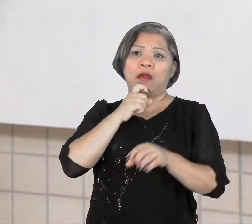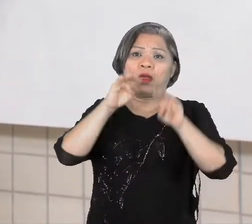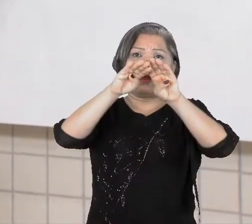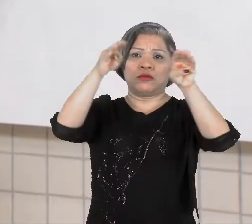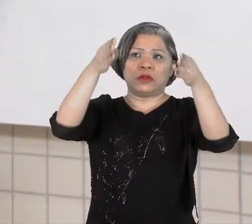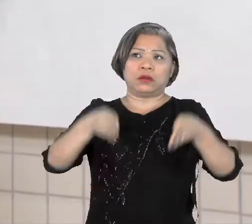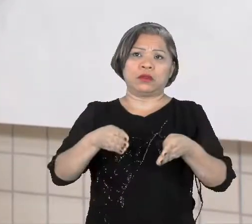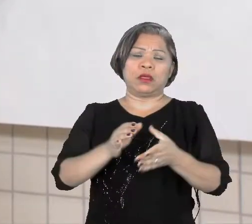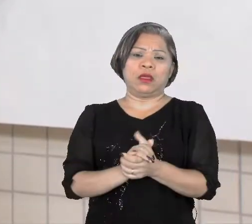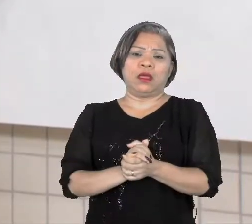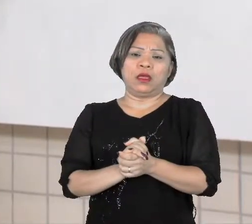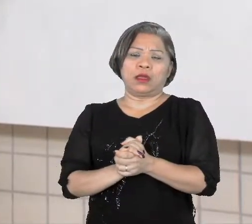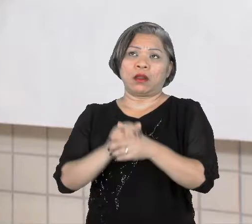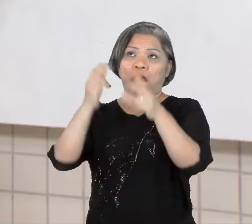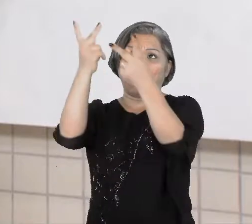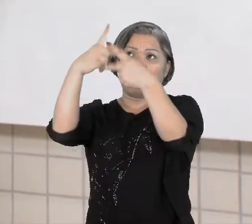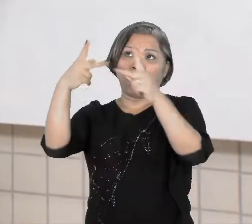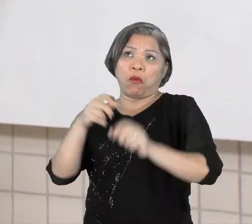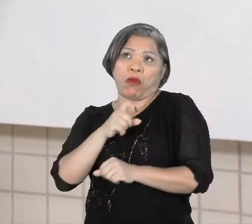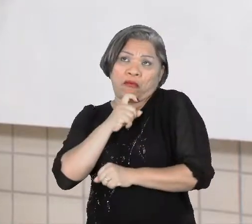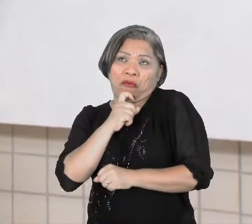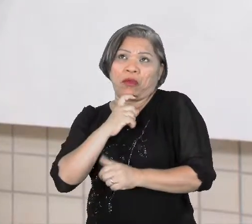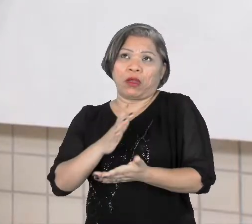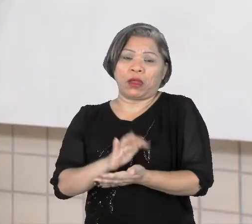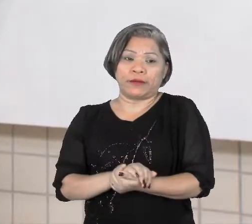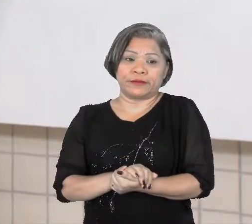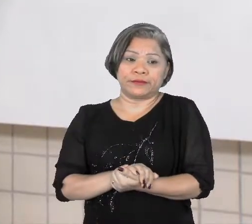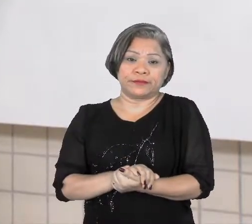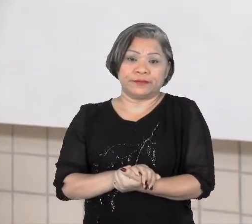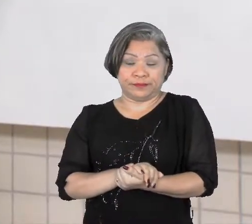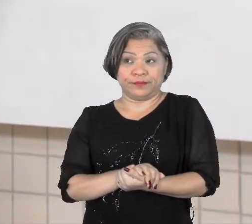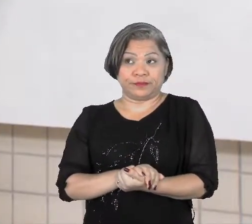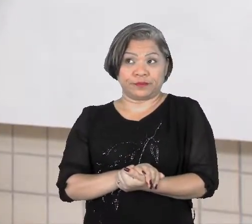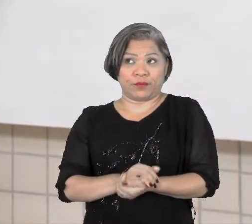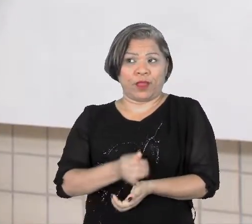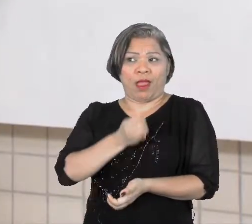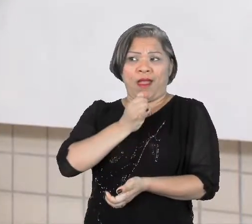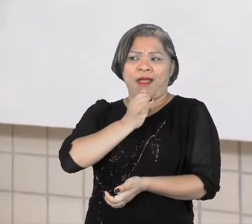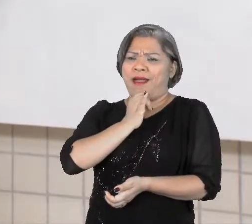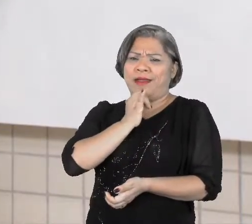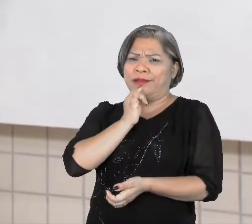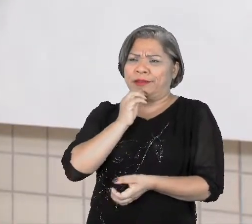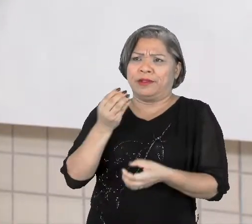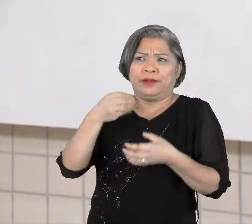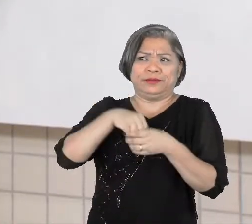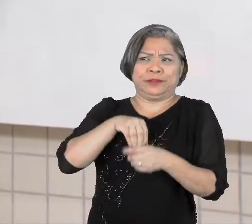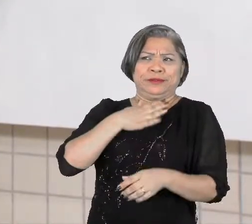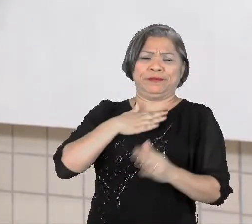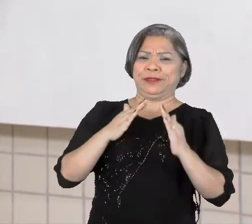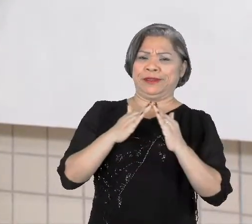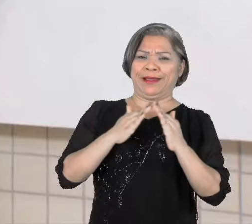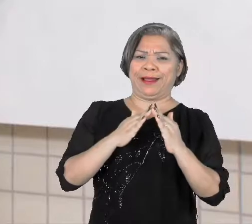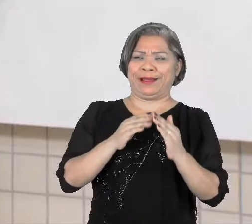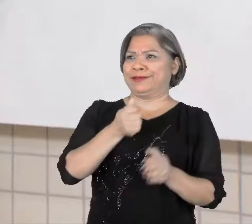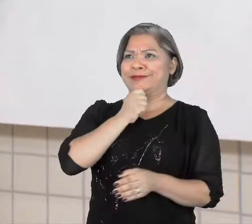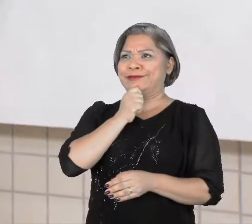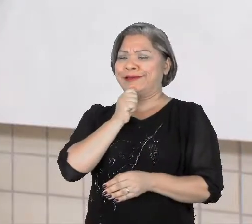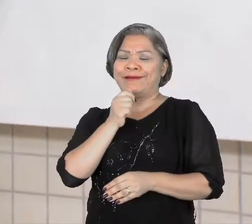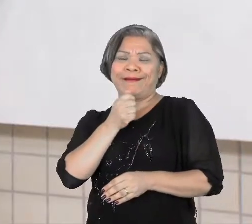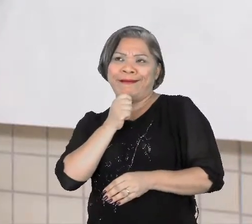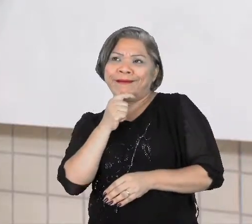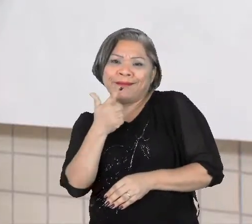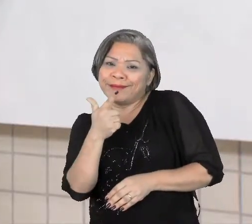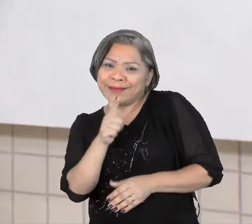ar-condicionado. Bem, essa não é uma realidade que faz parte da minha casa. Ainda não, eu quero fazer tudo isso um dia, quem